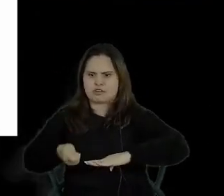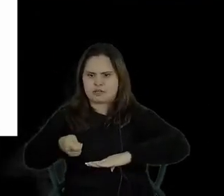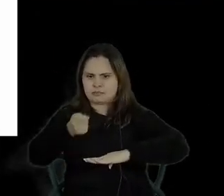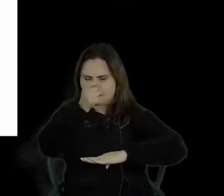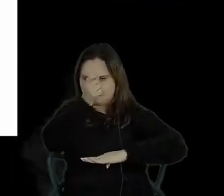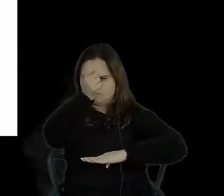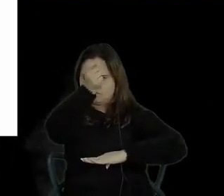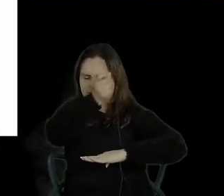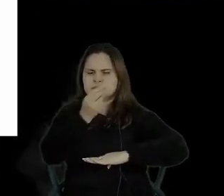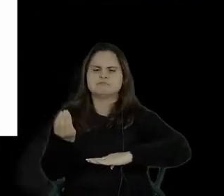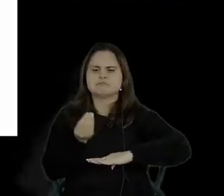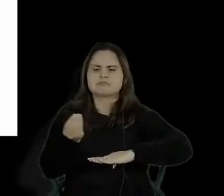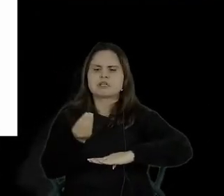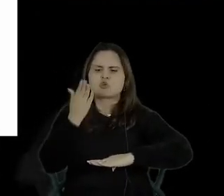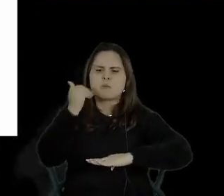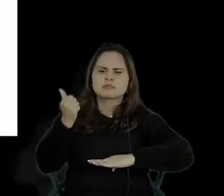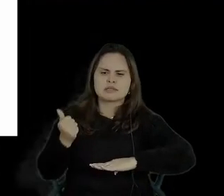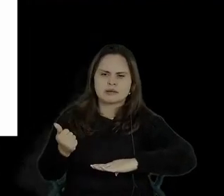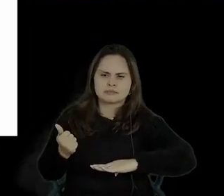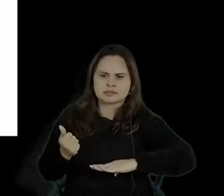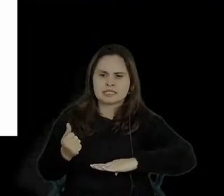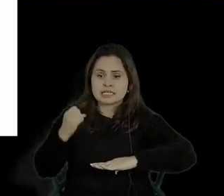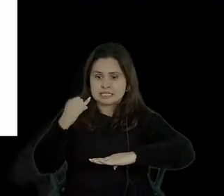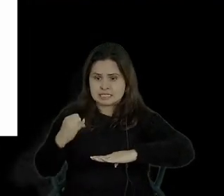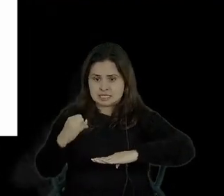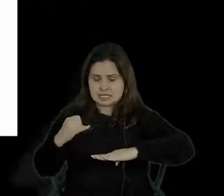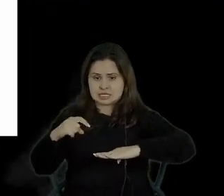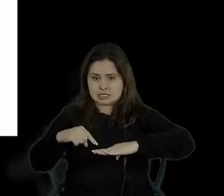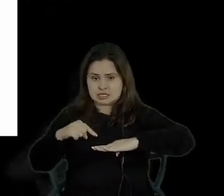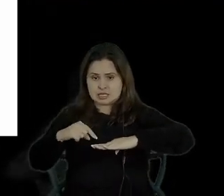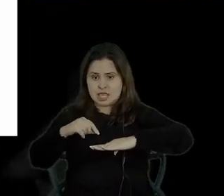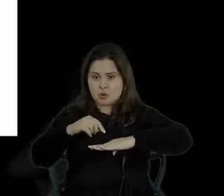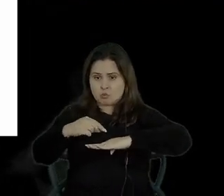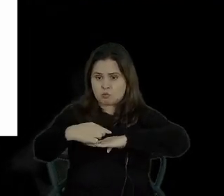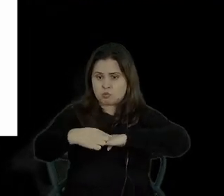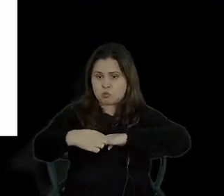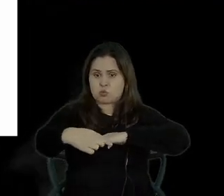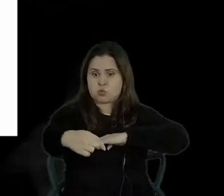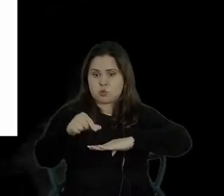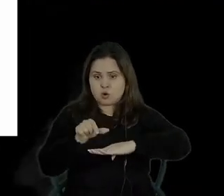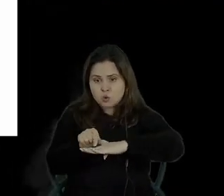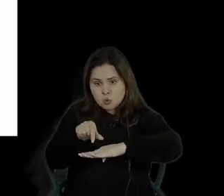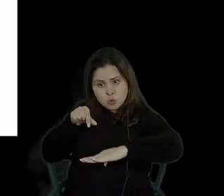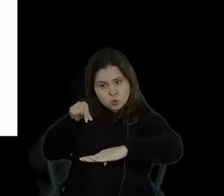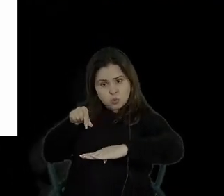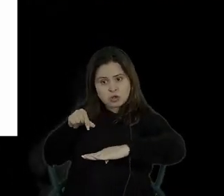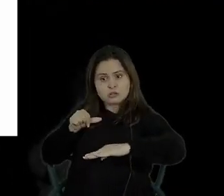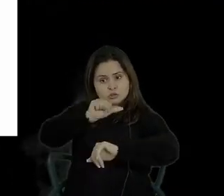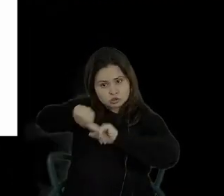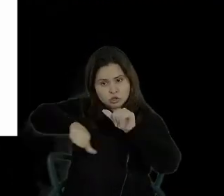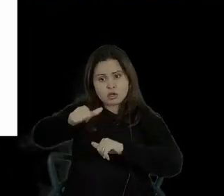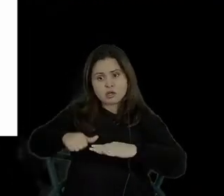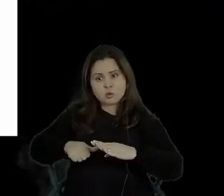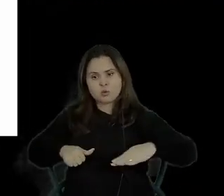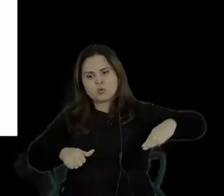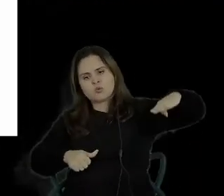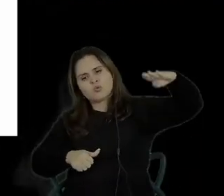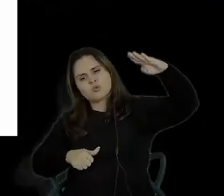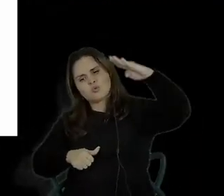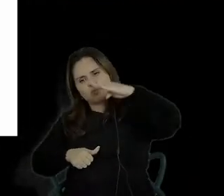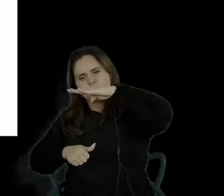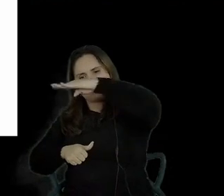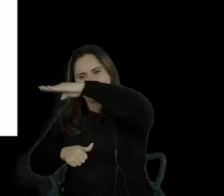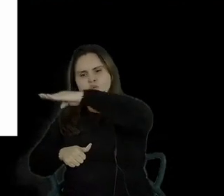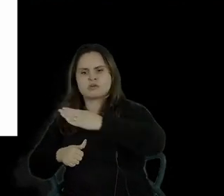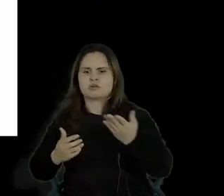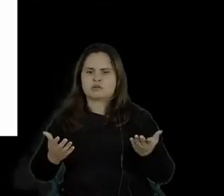Mas como que eu sei? Dependendo da asa que eu coloco no carro, ele vira um avião. Dependendo da asa que eu coloco no avião, ele vira um carro. Então,